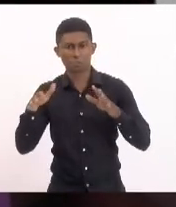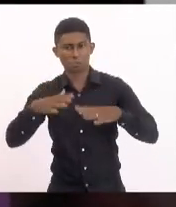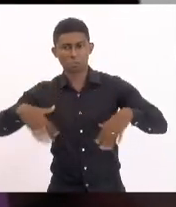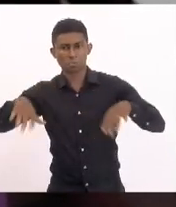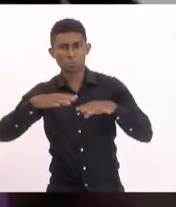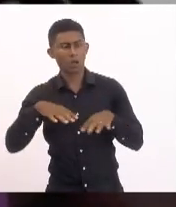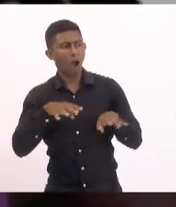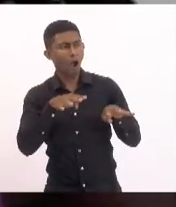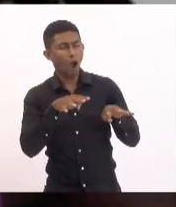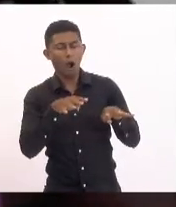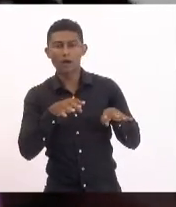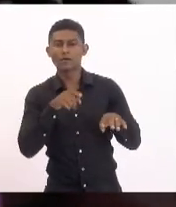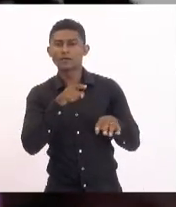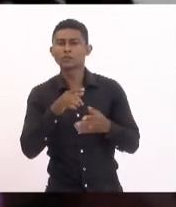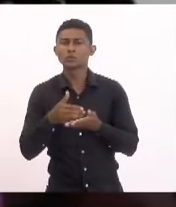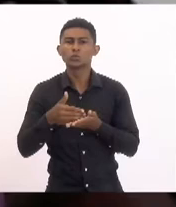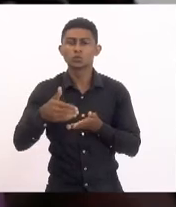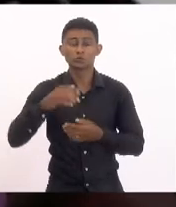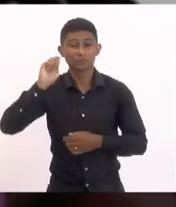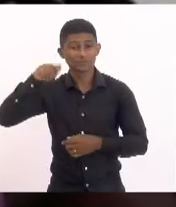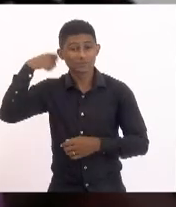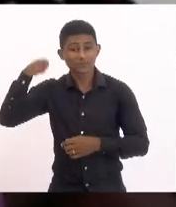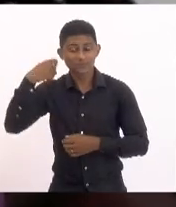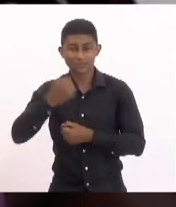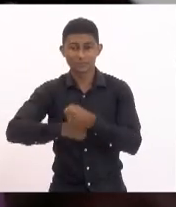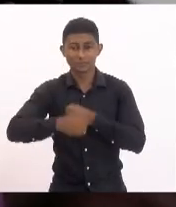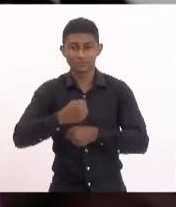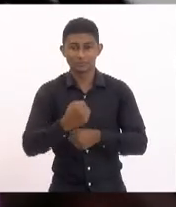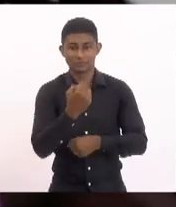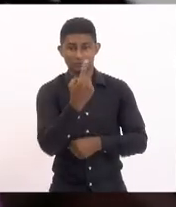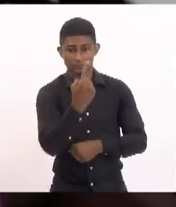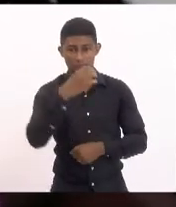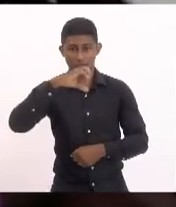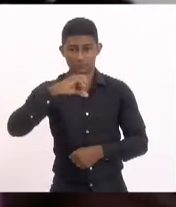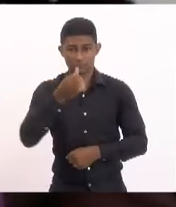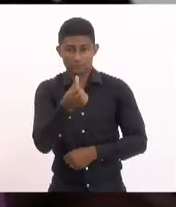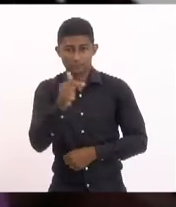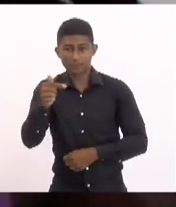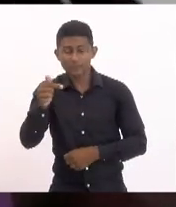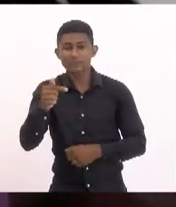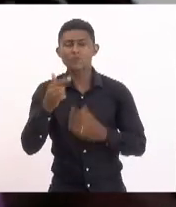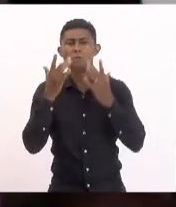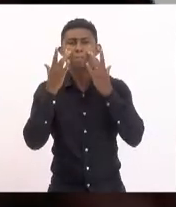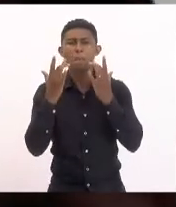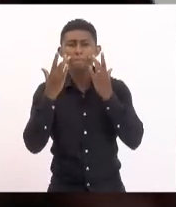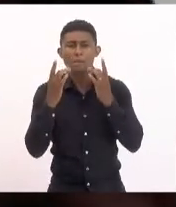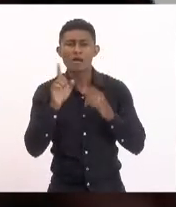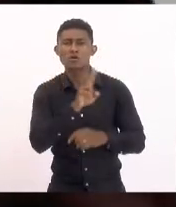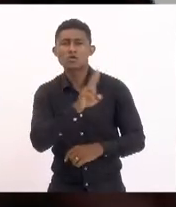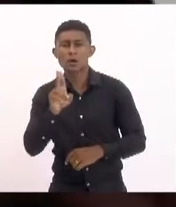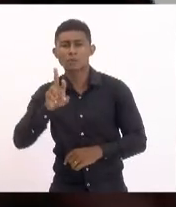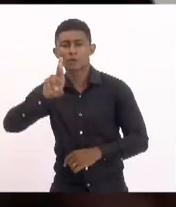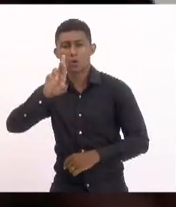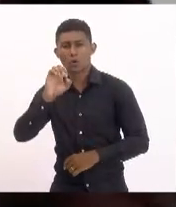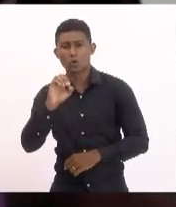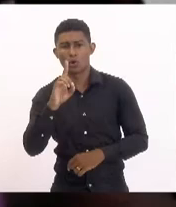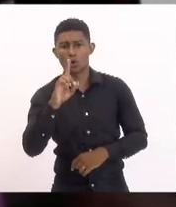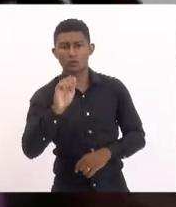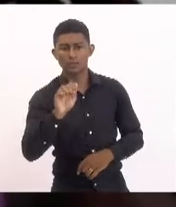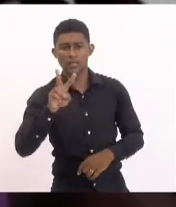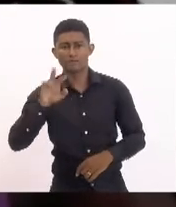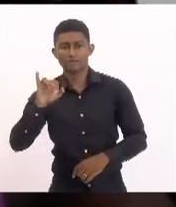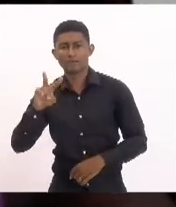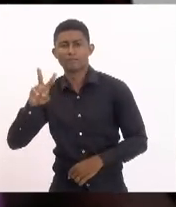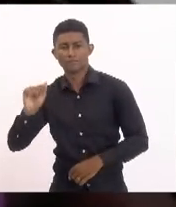a carreira dela como atriz em 67, estrelando a peça Roda Viva do Chico Buarque. Veja que